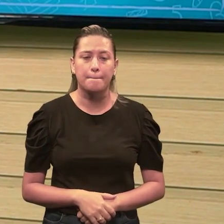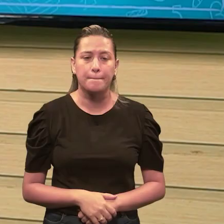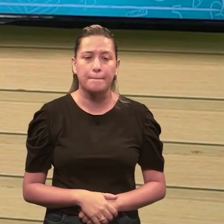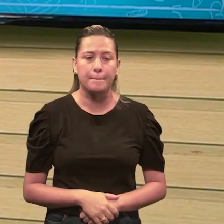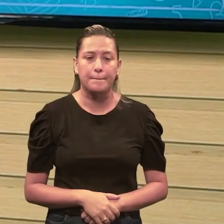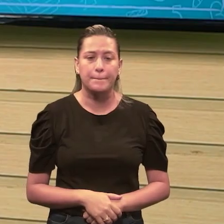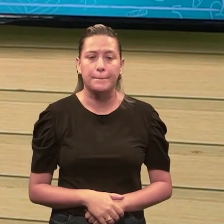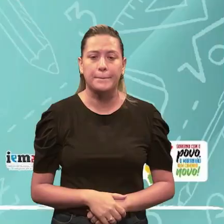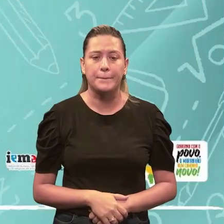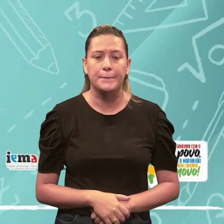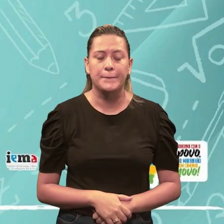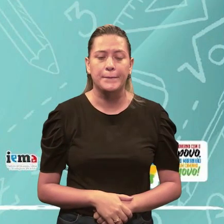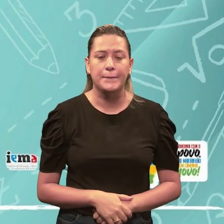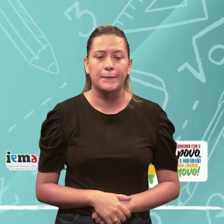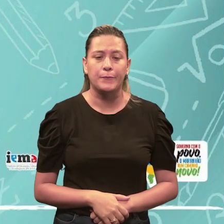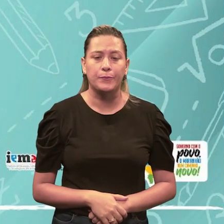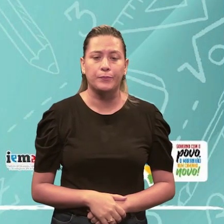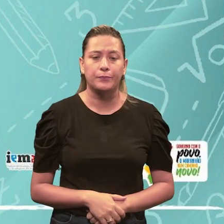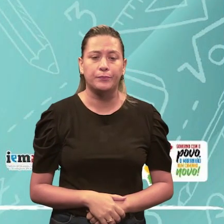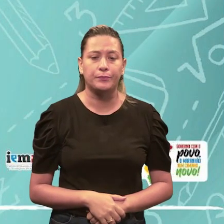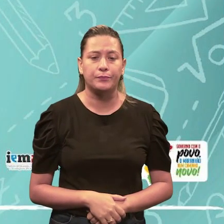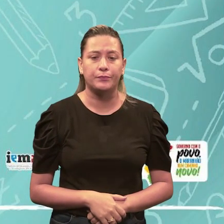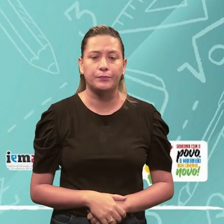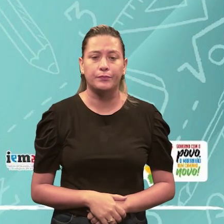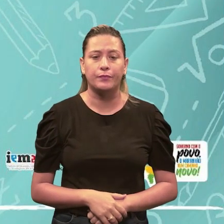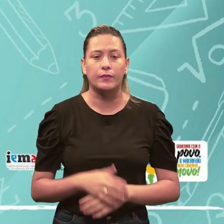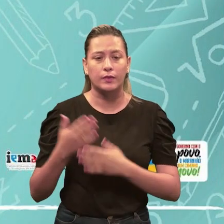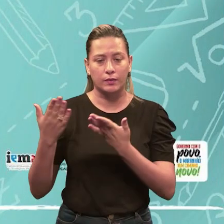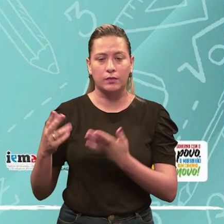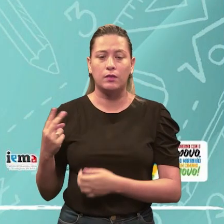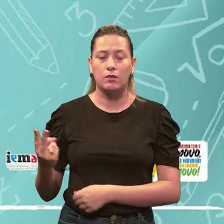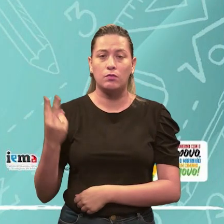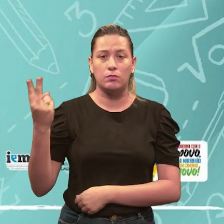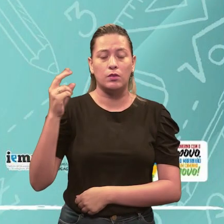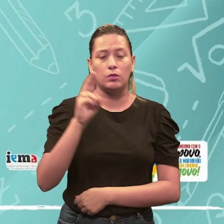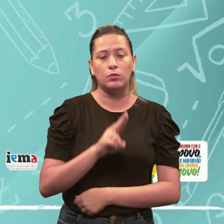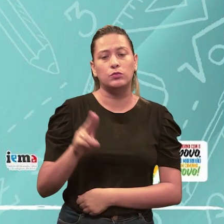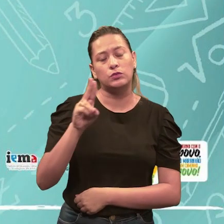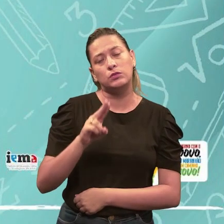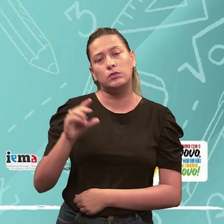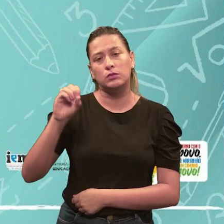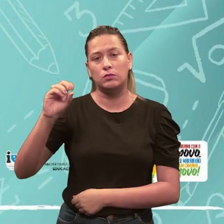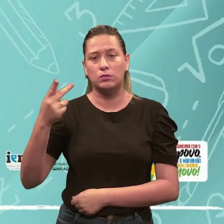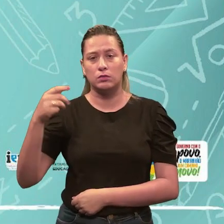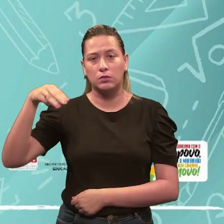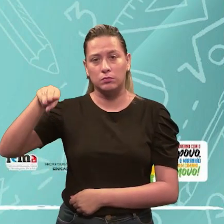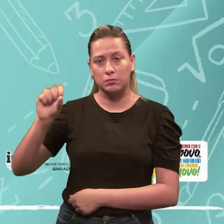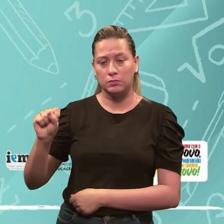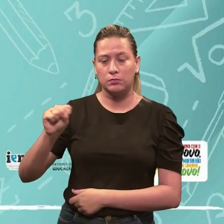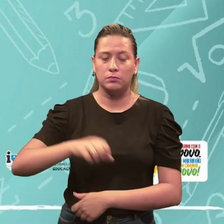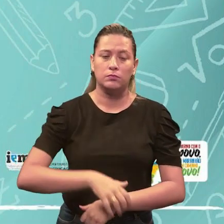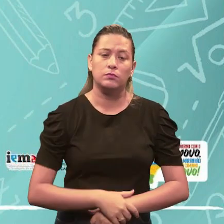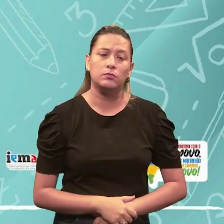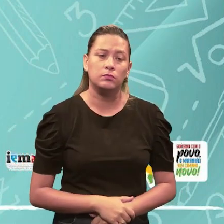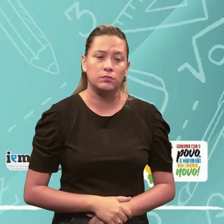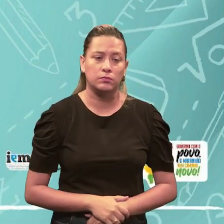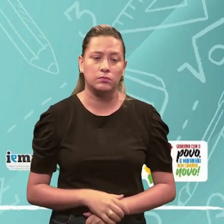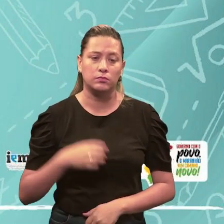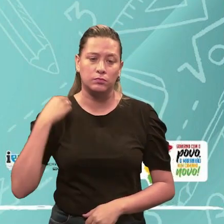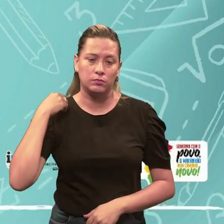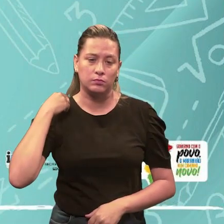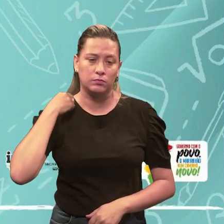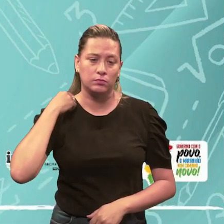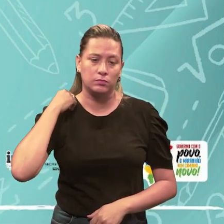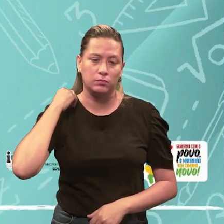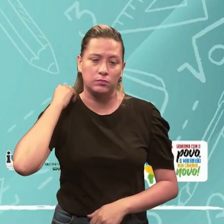com a letra R. E a unidade de valores é representada em ohm, tá? Então, aqui a gente